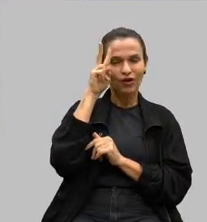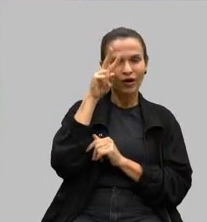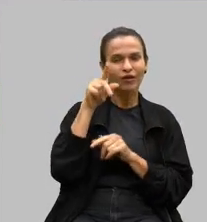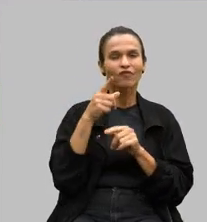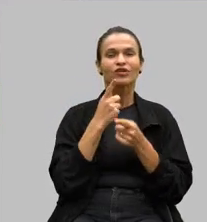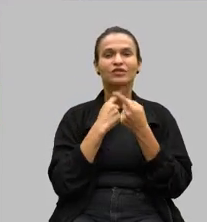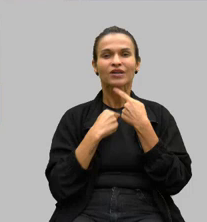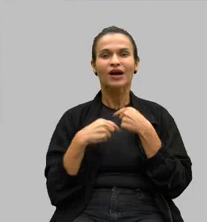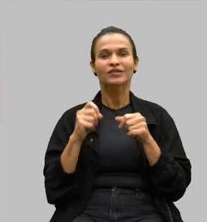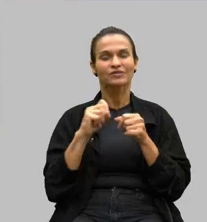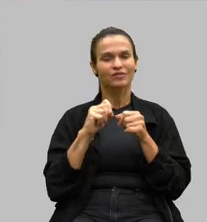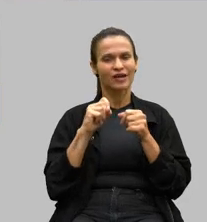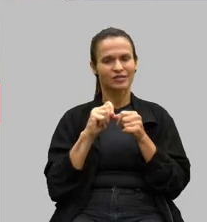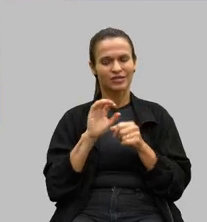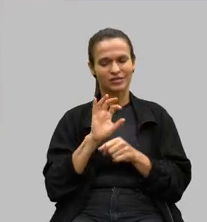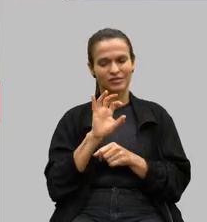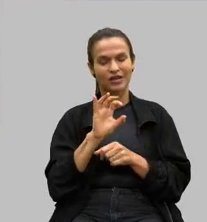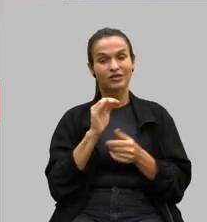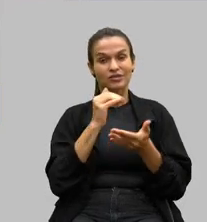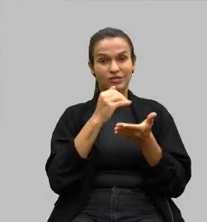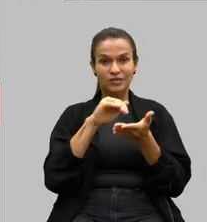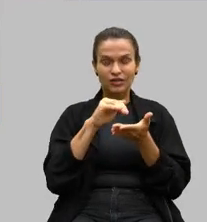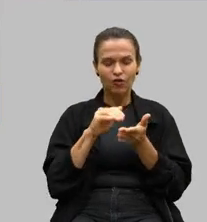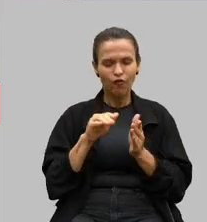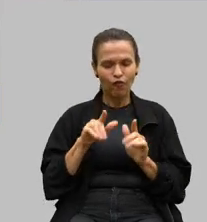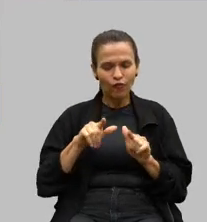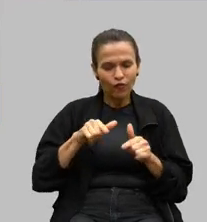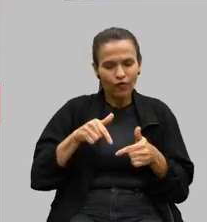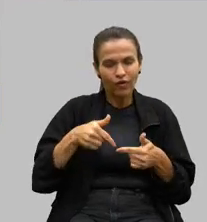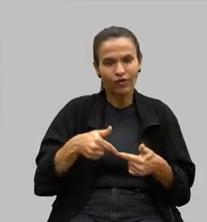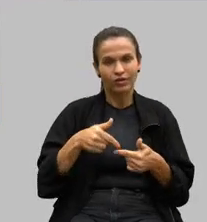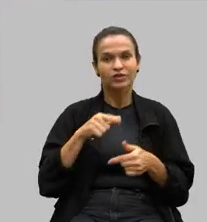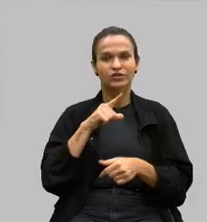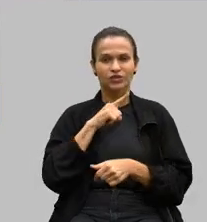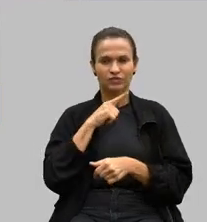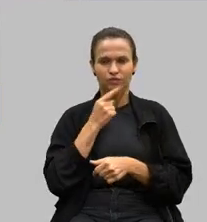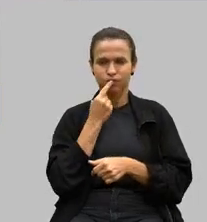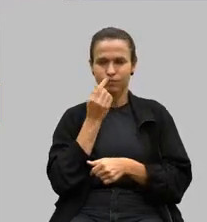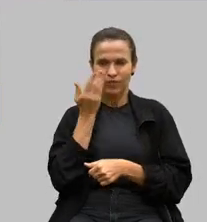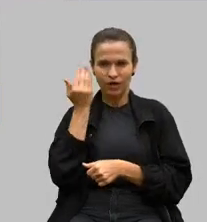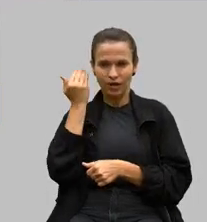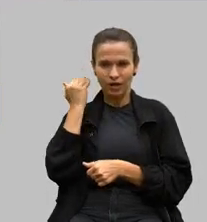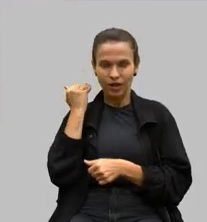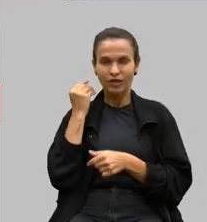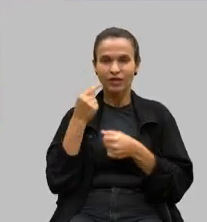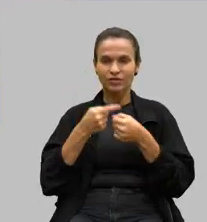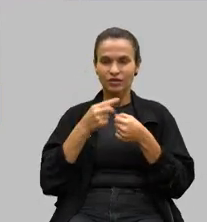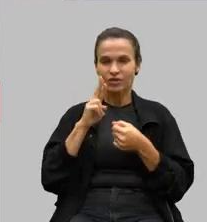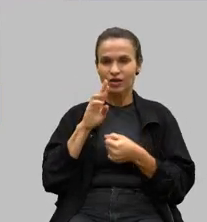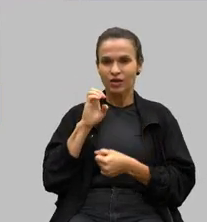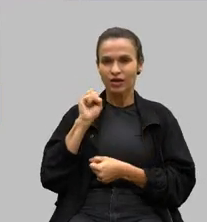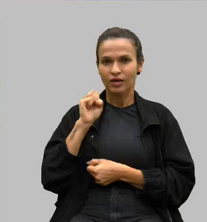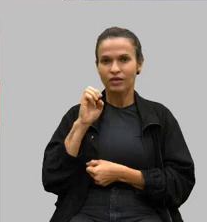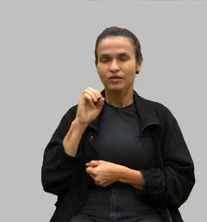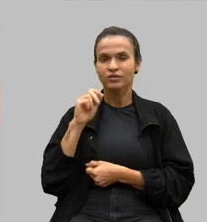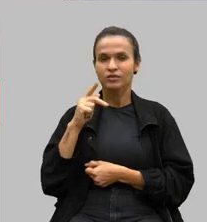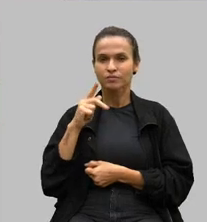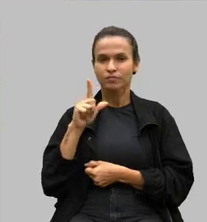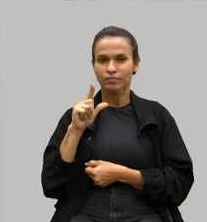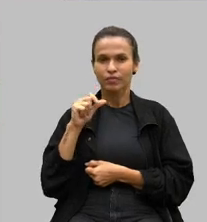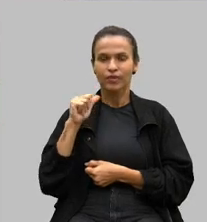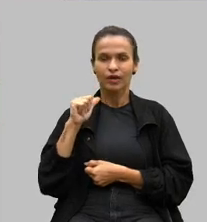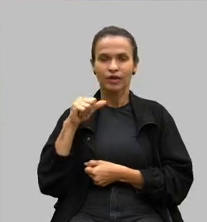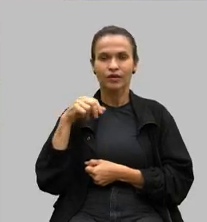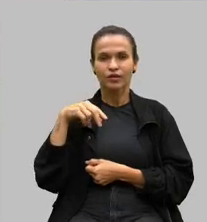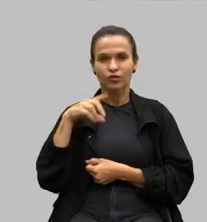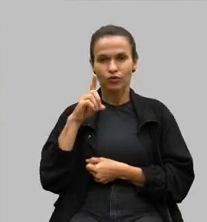fazer algo nesse sentido secretários dedicados nós tivemos recentemente em Resplendor eh o trilhas do Rio